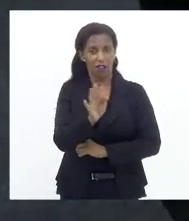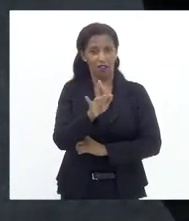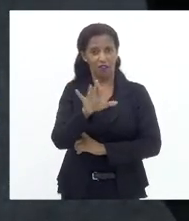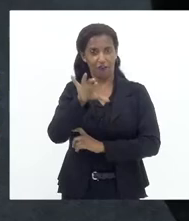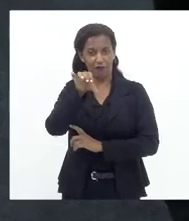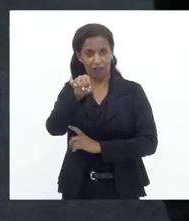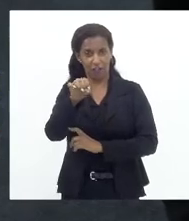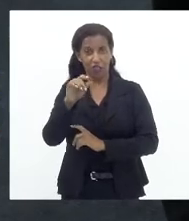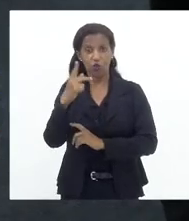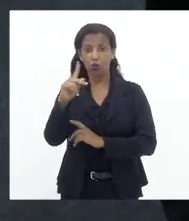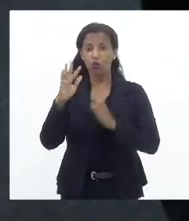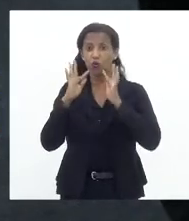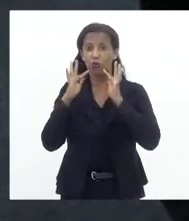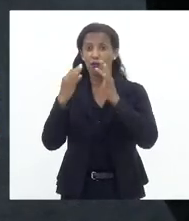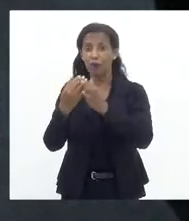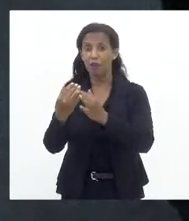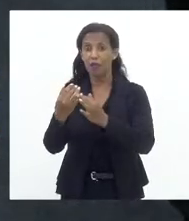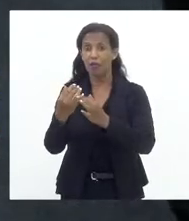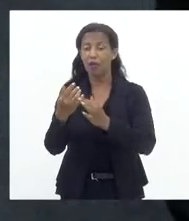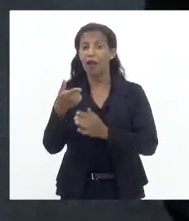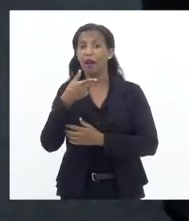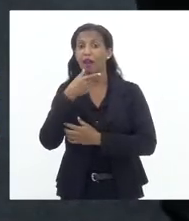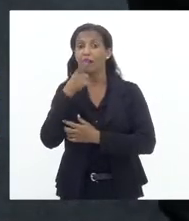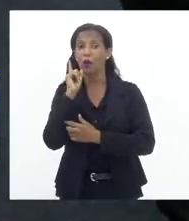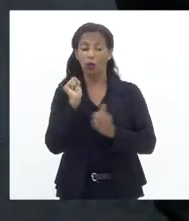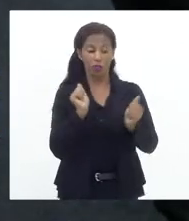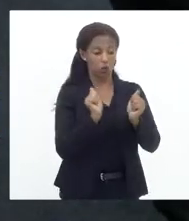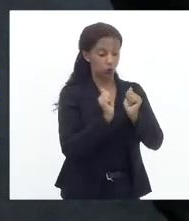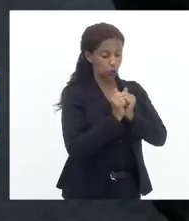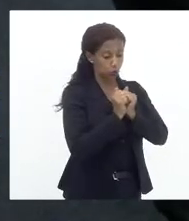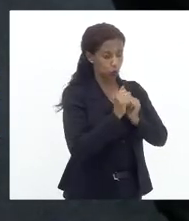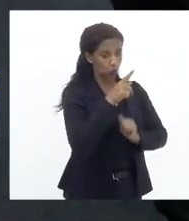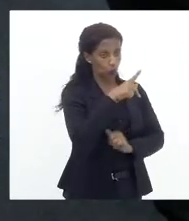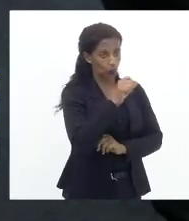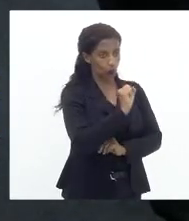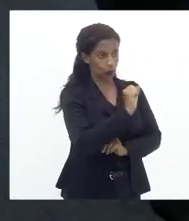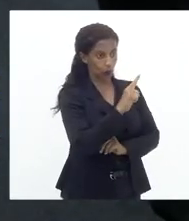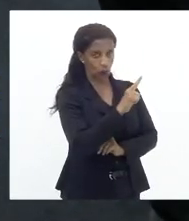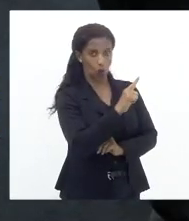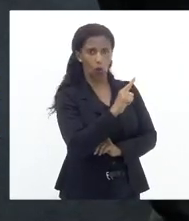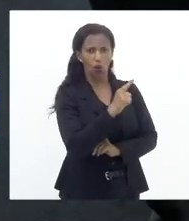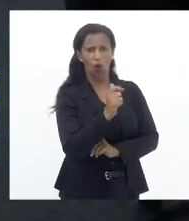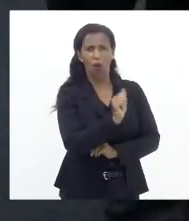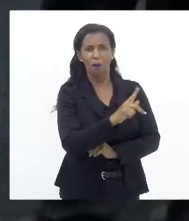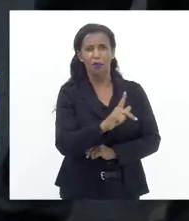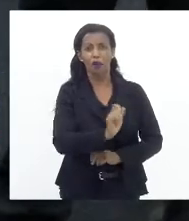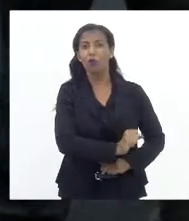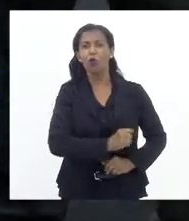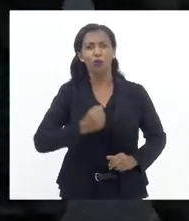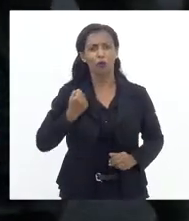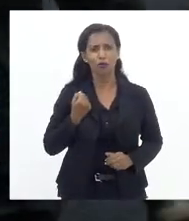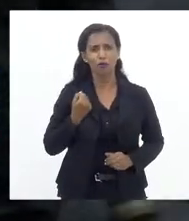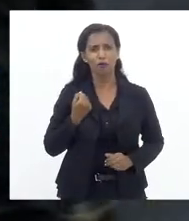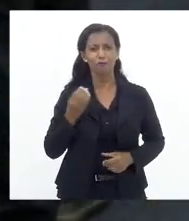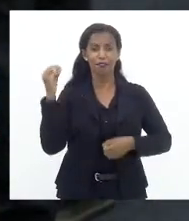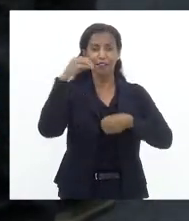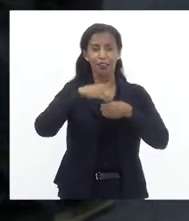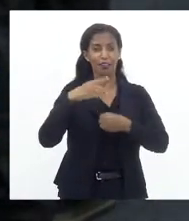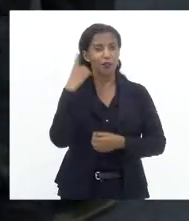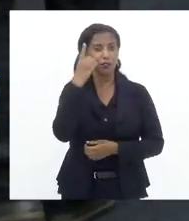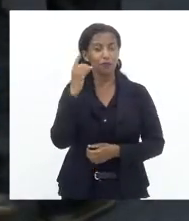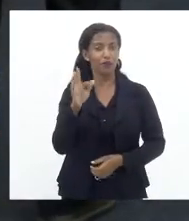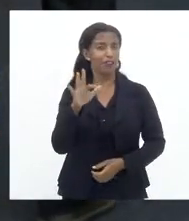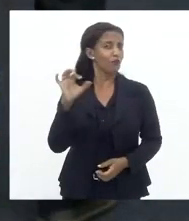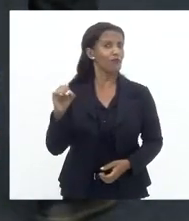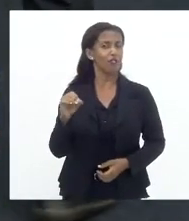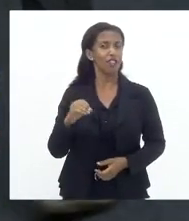e sua família até ontem aliado deles porque como eu disse na semana passada o pessoal é tão horroroso que nem o deputado